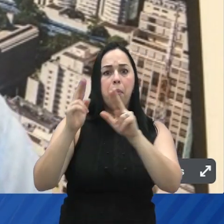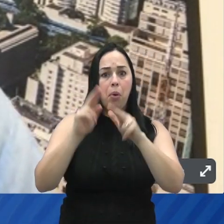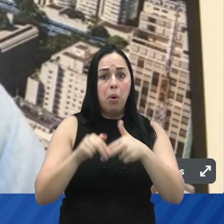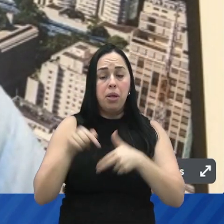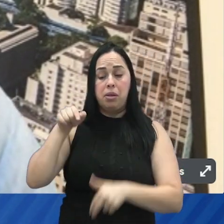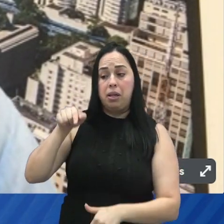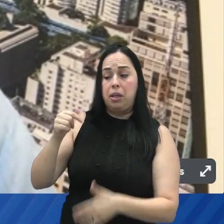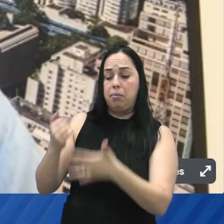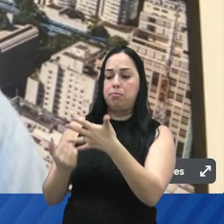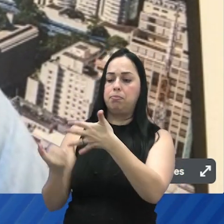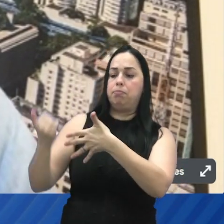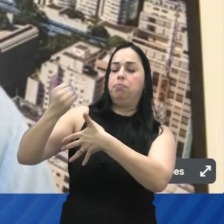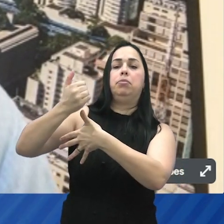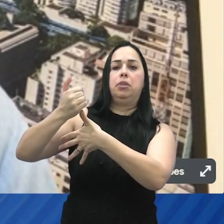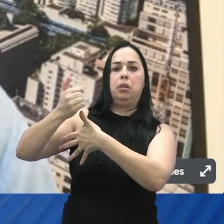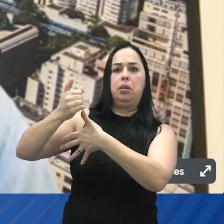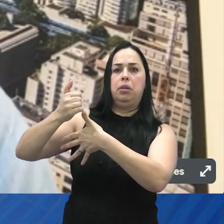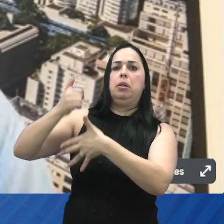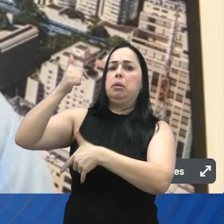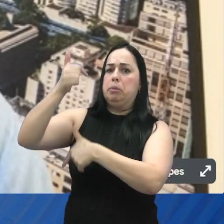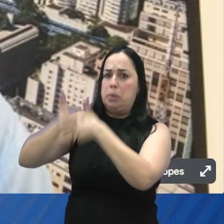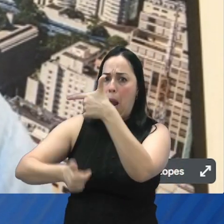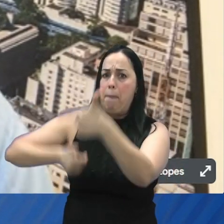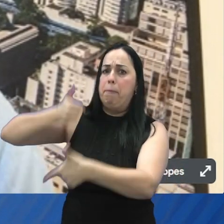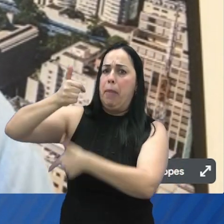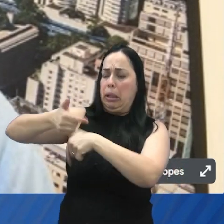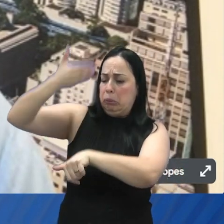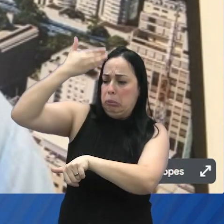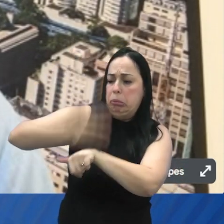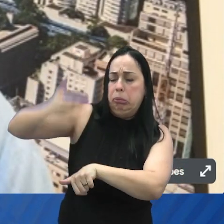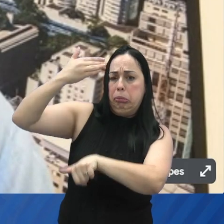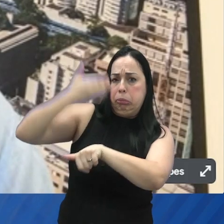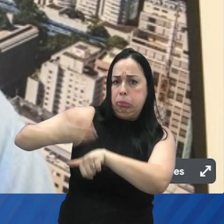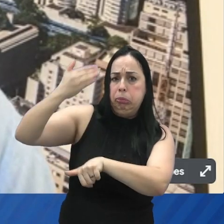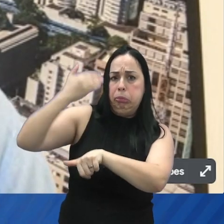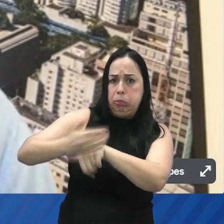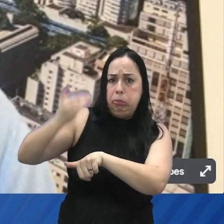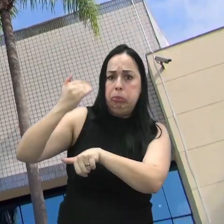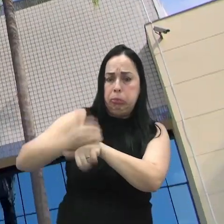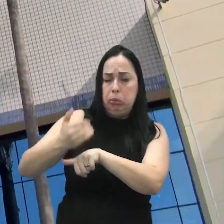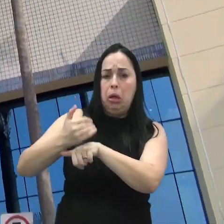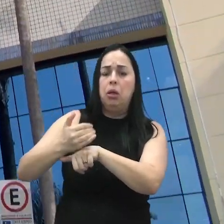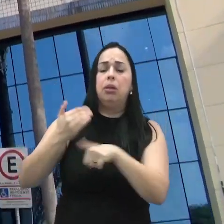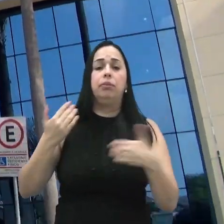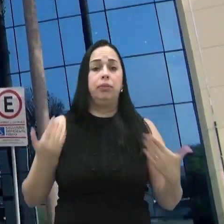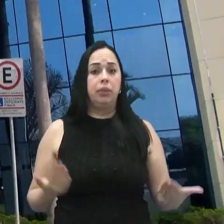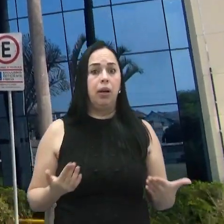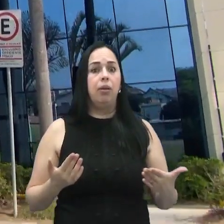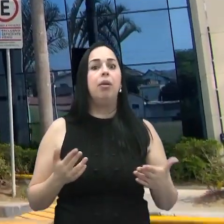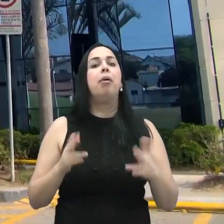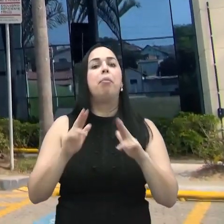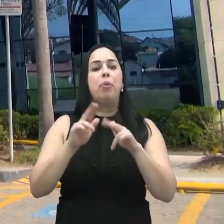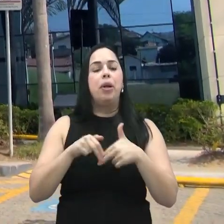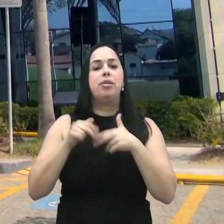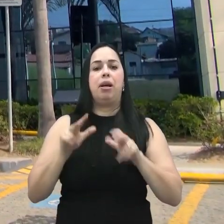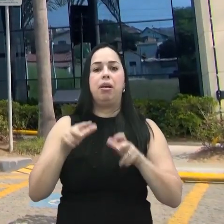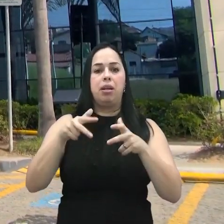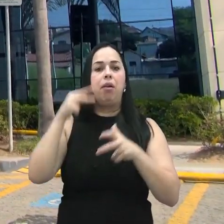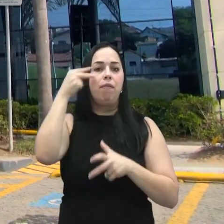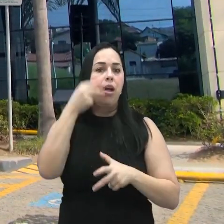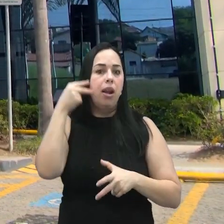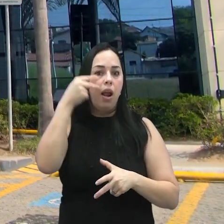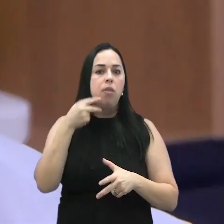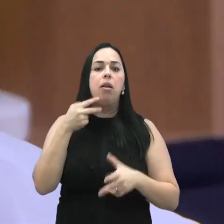da PM têm um preparo muito mais avançado ainda que o supervisor de qualquer guarda. Esse tema chegou à Câmara de